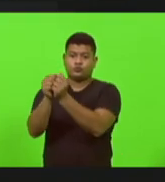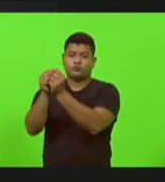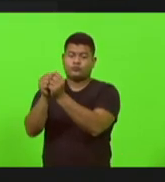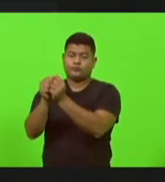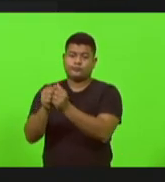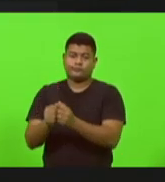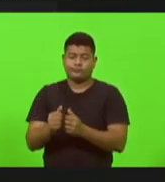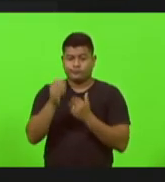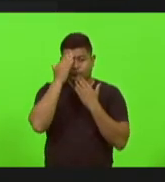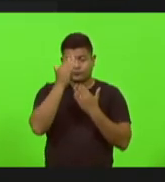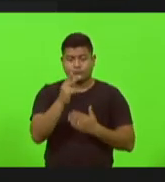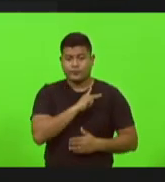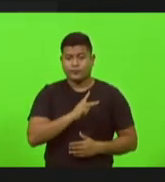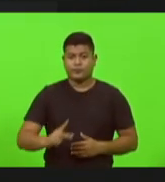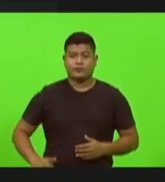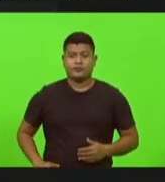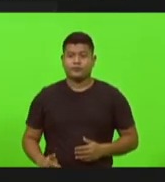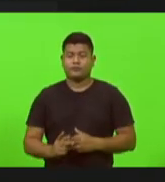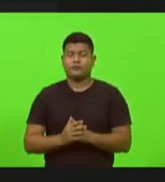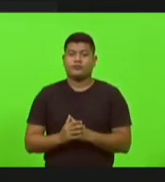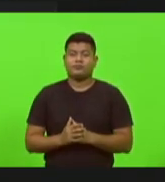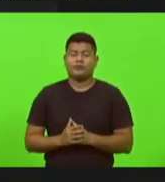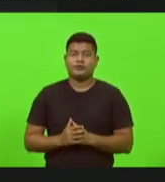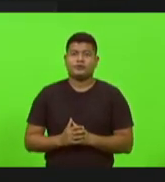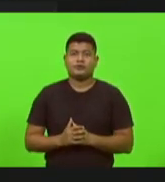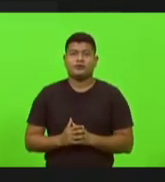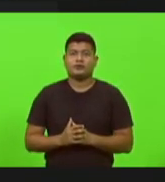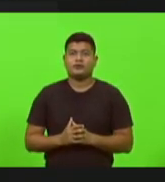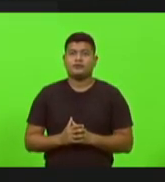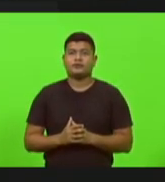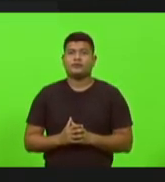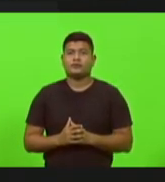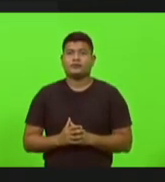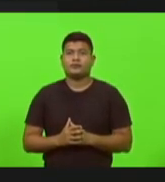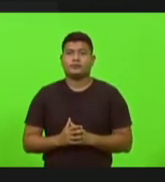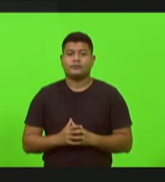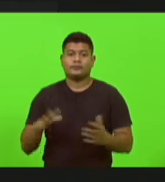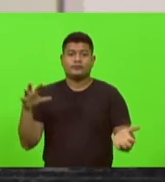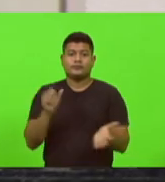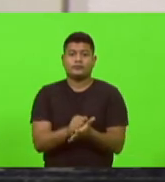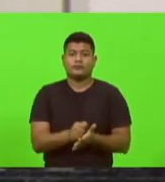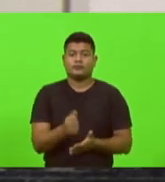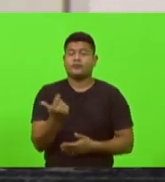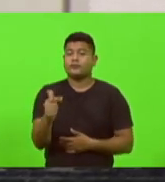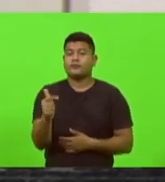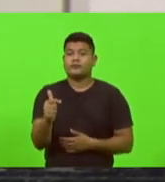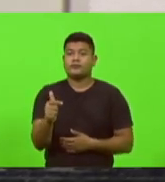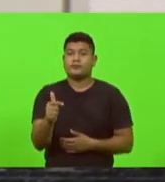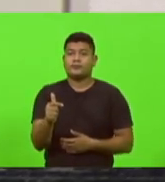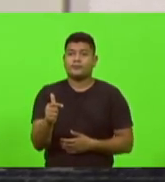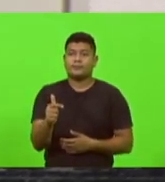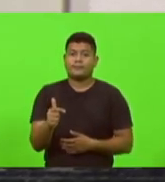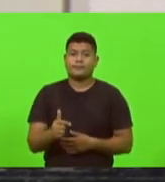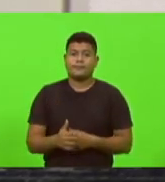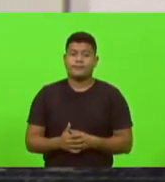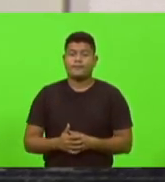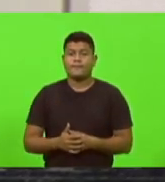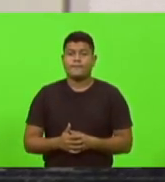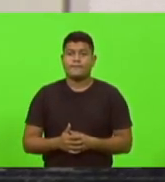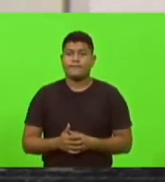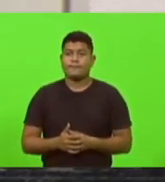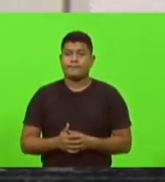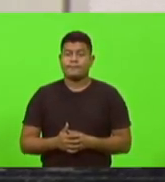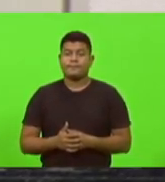Obrigado, deputado Silvio. Não temos mais oradores inscritos nas breves